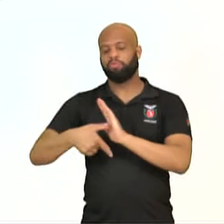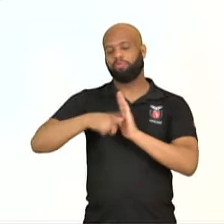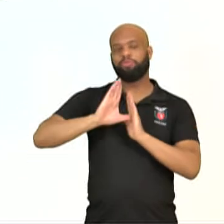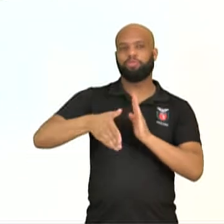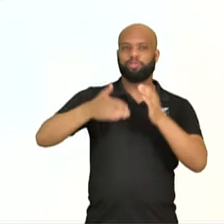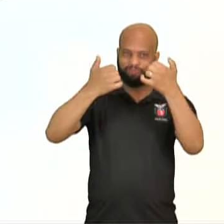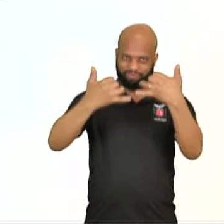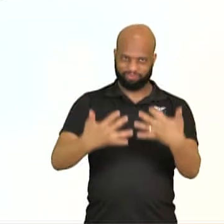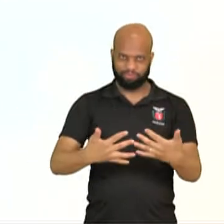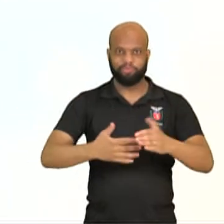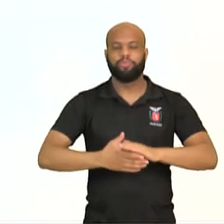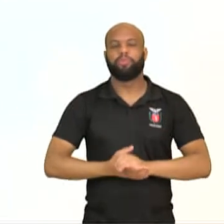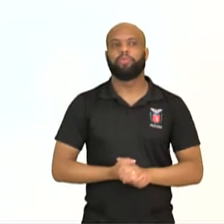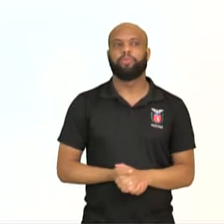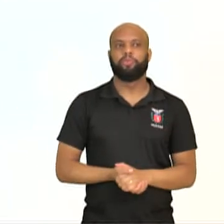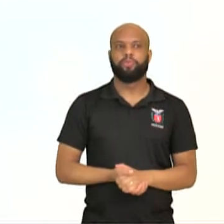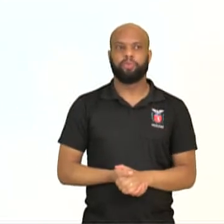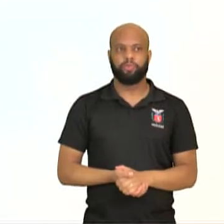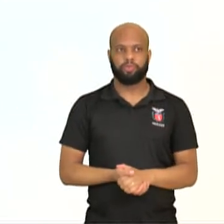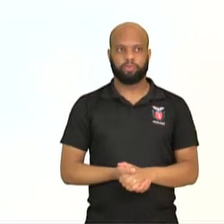aqui.